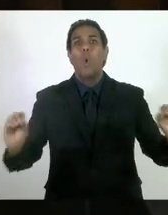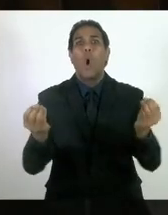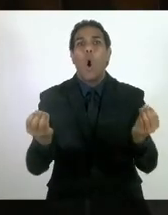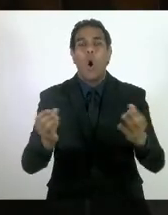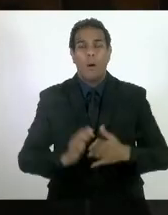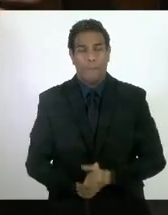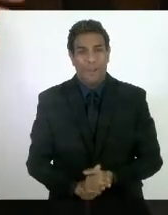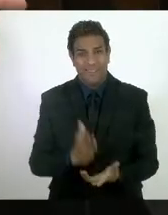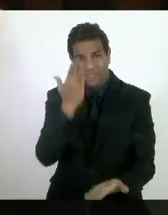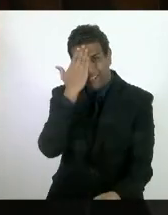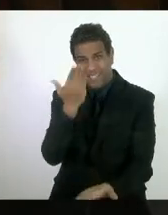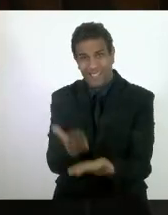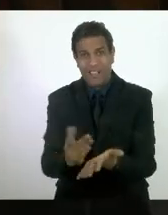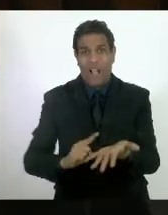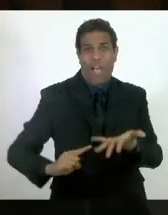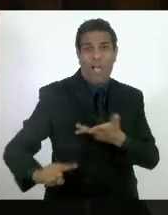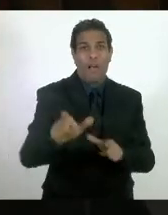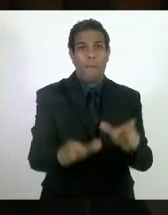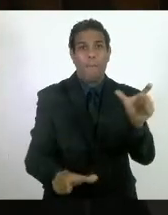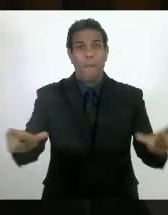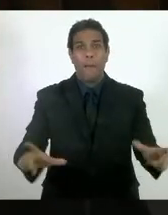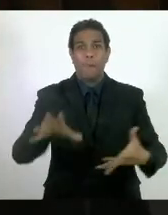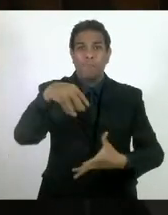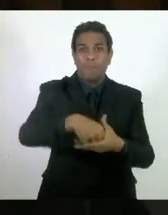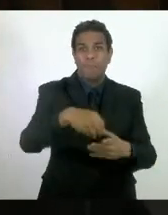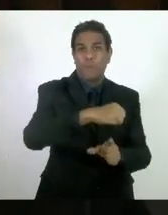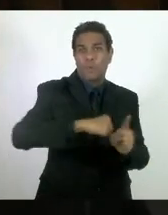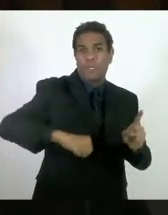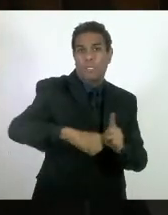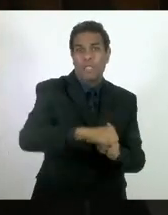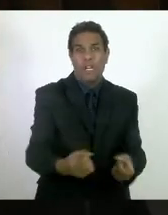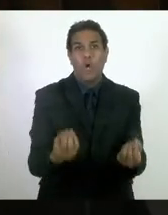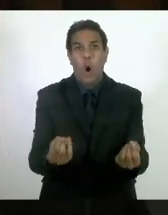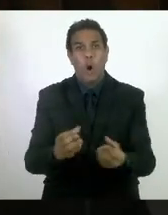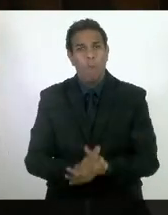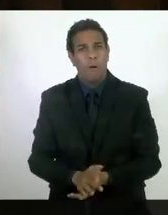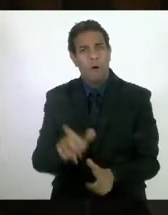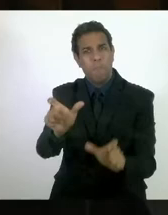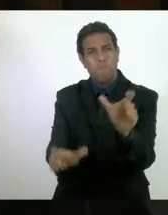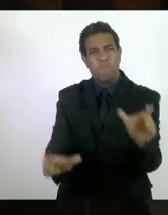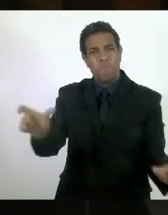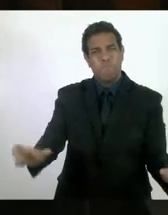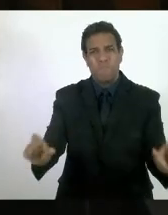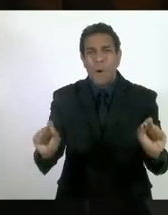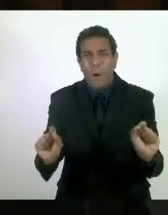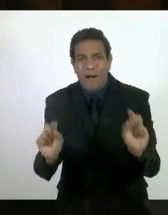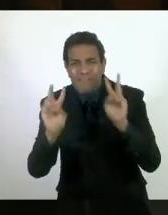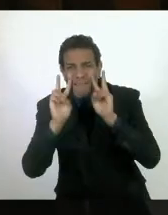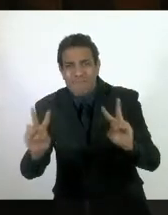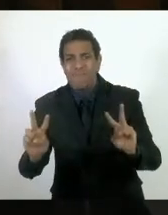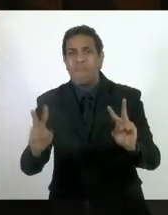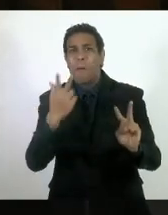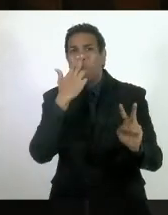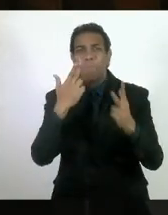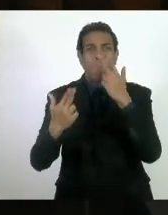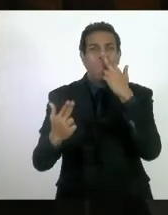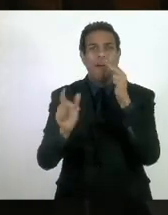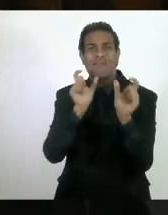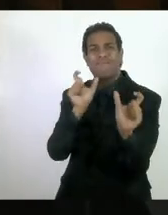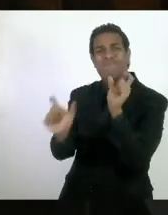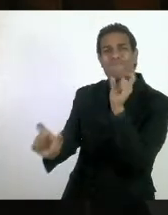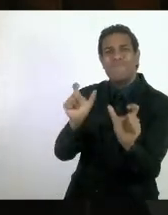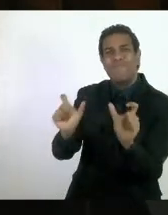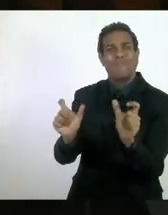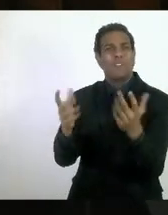pela crença religiosa de terceiros e essa pessoas que já chutaram imagem